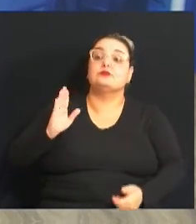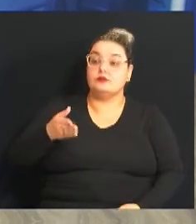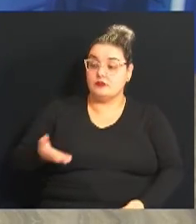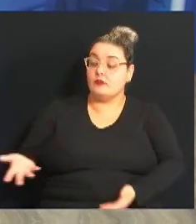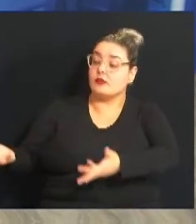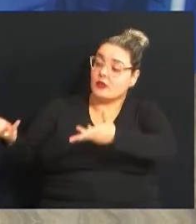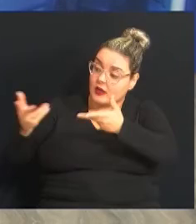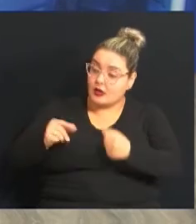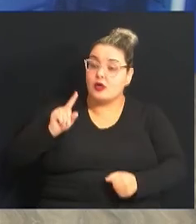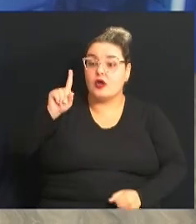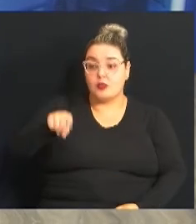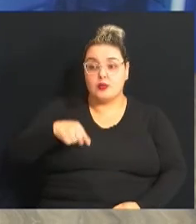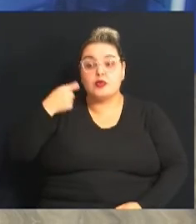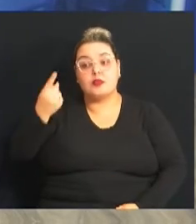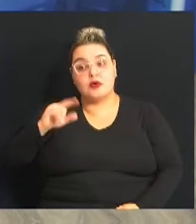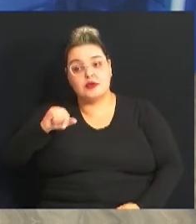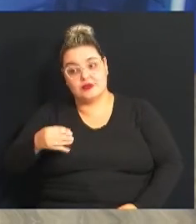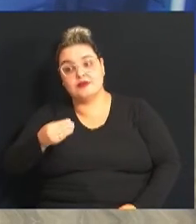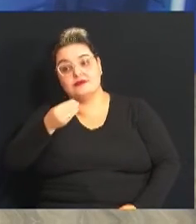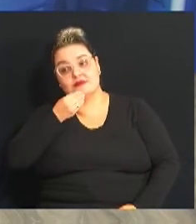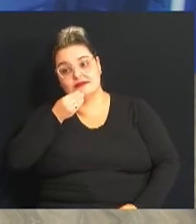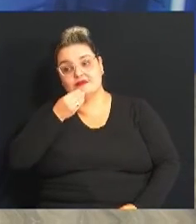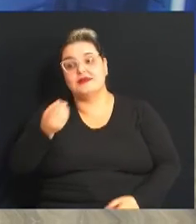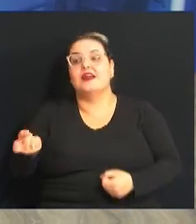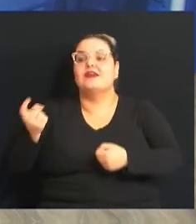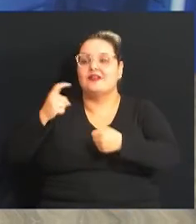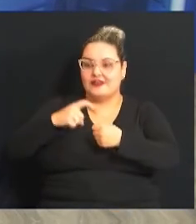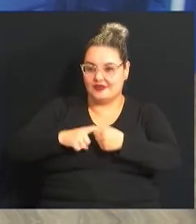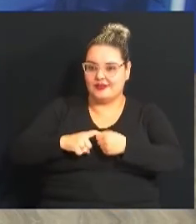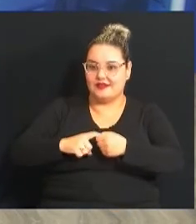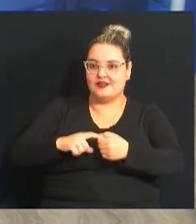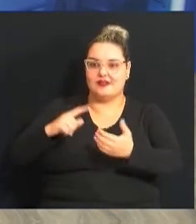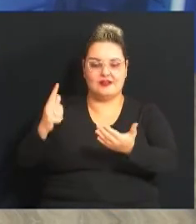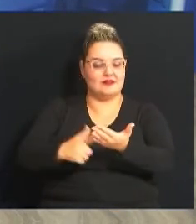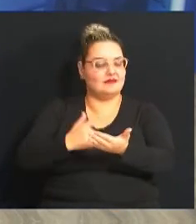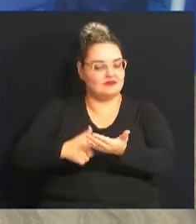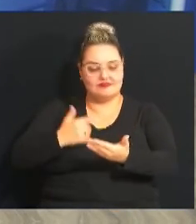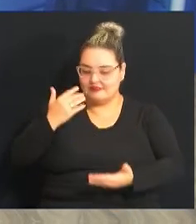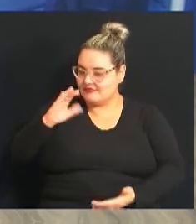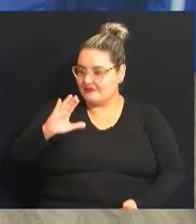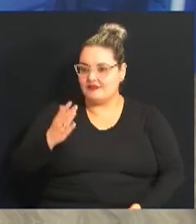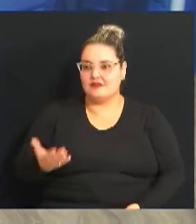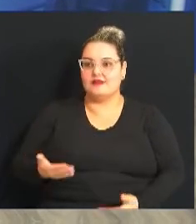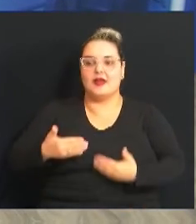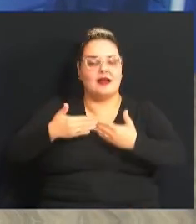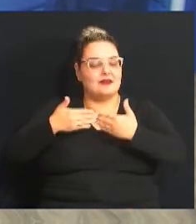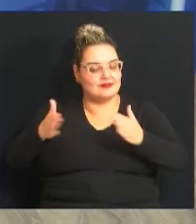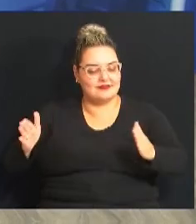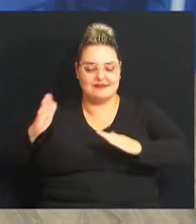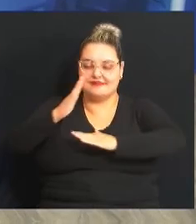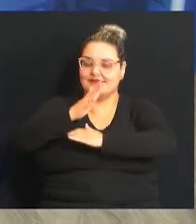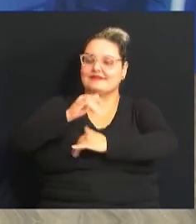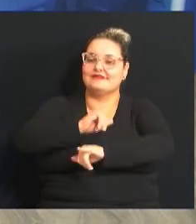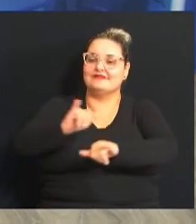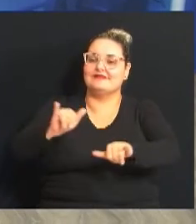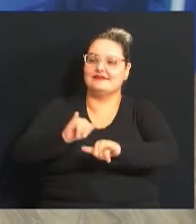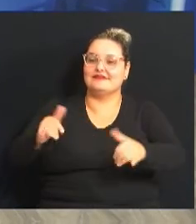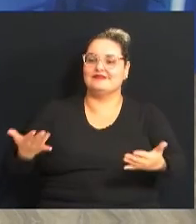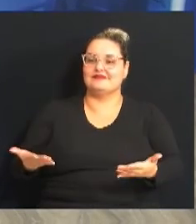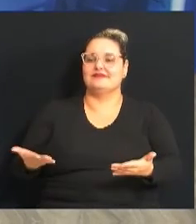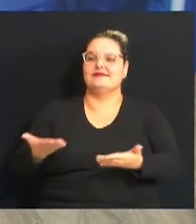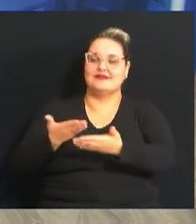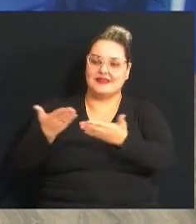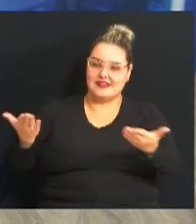aqui para uma próxima oportunidade para você retornar. Lançou um próximo livro, as portas aqui do Câmara Notícias estão abertas para